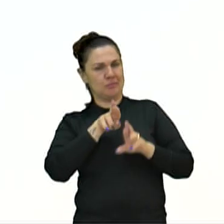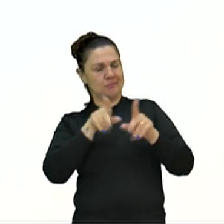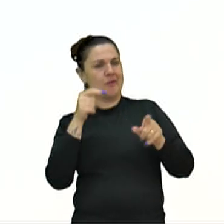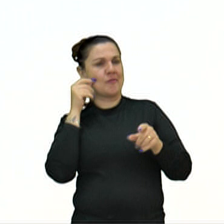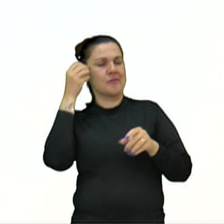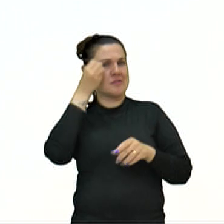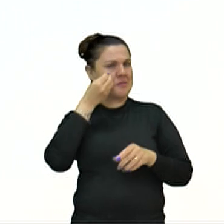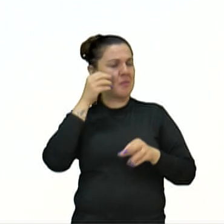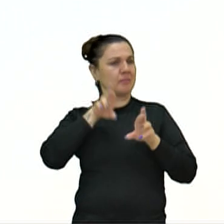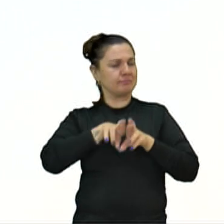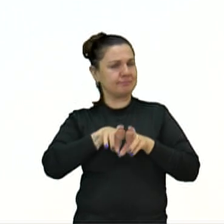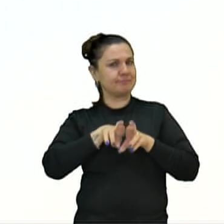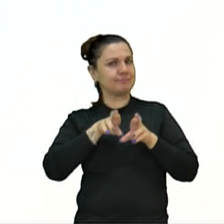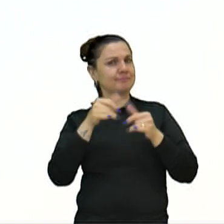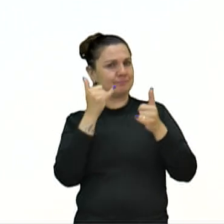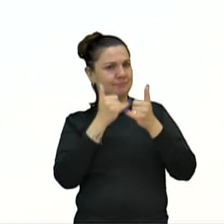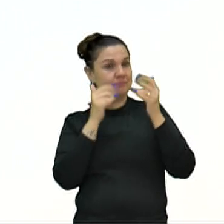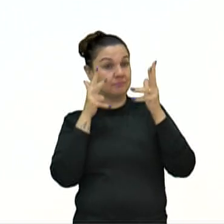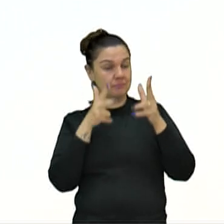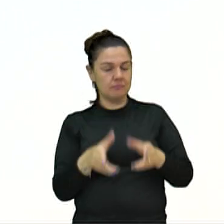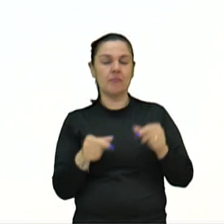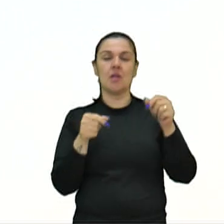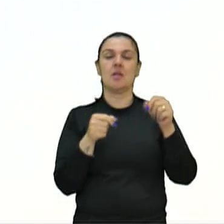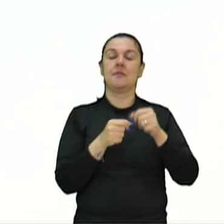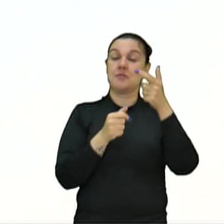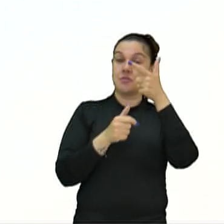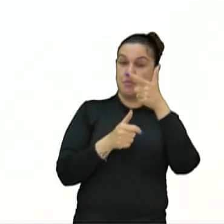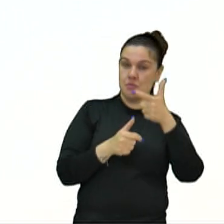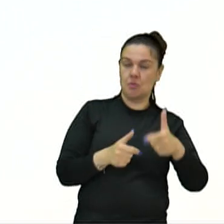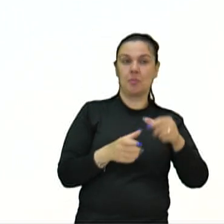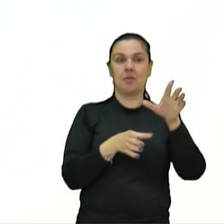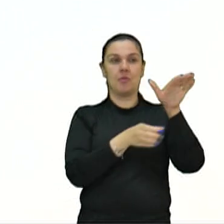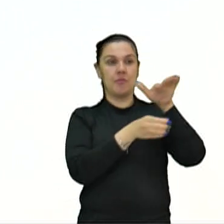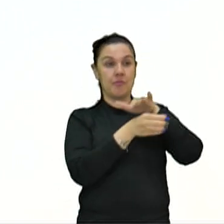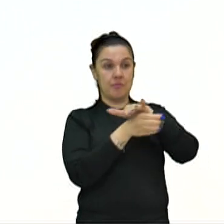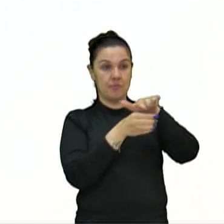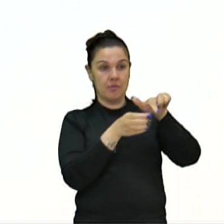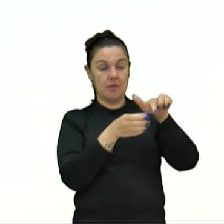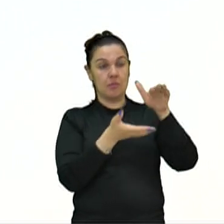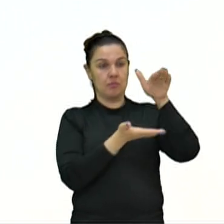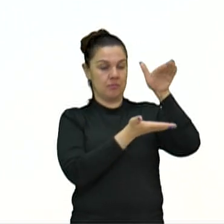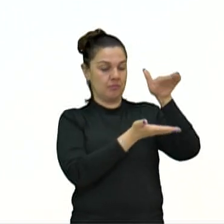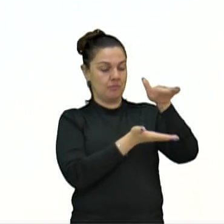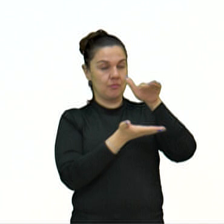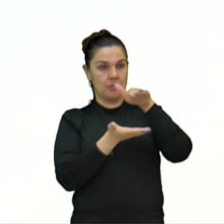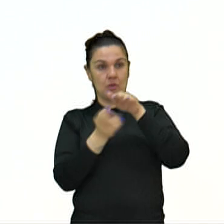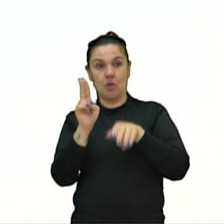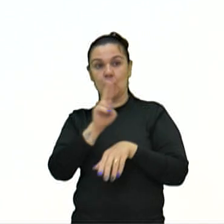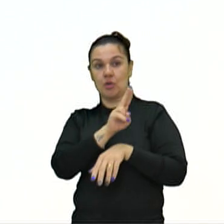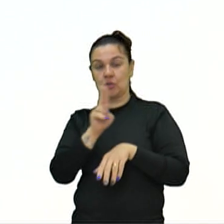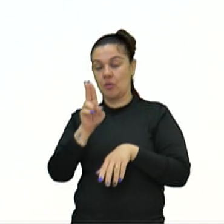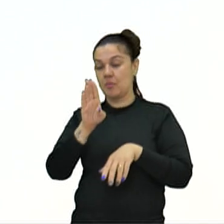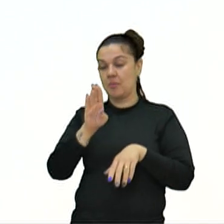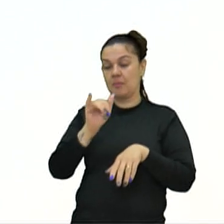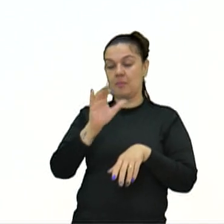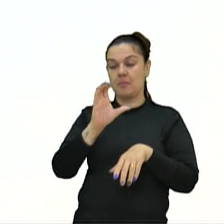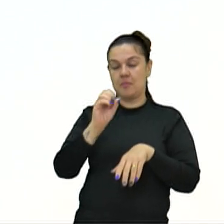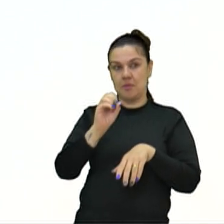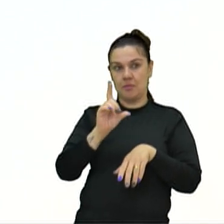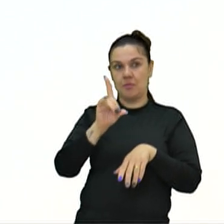parecida. Só que agora ele inventou ali, ele fez um recipiente que a gente chama aqui de bico de cisne. Olha só,